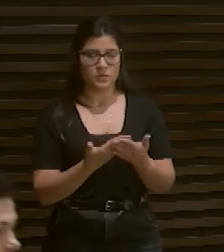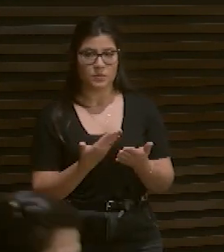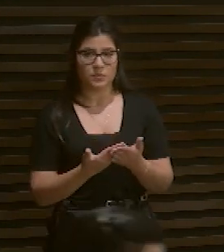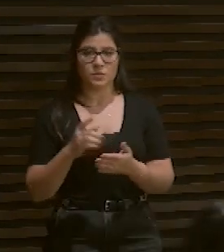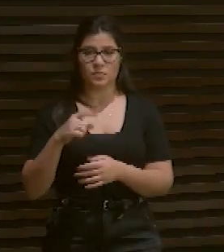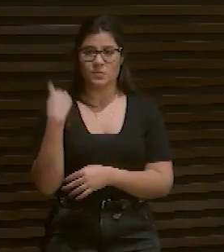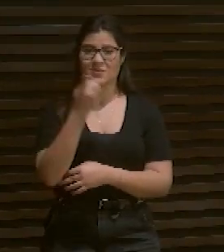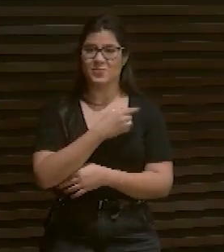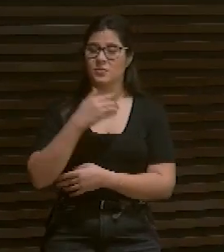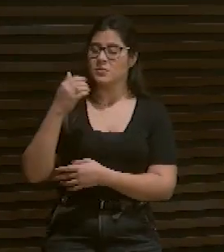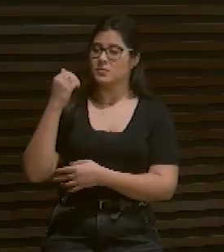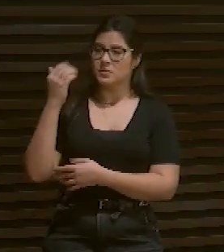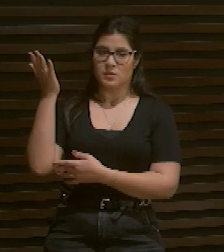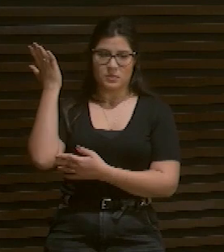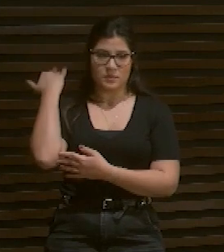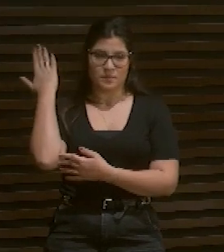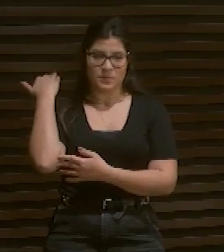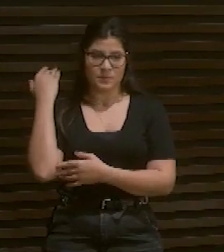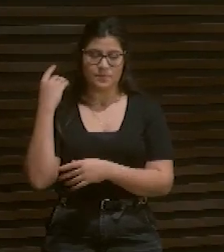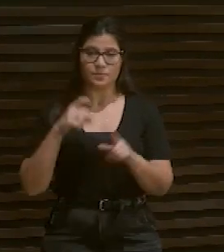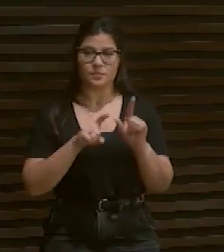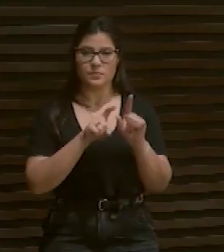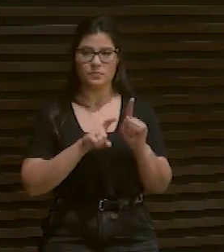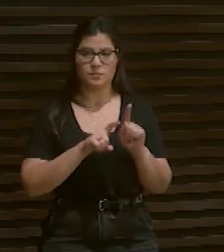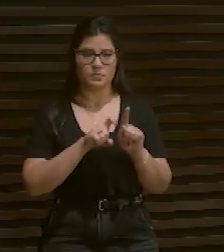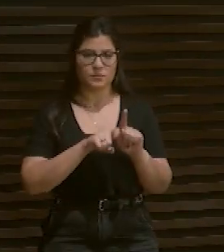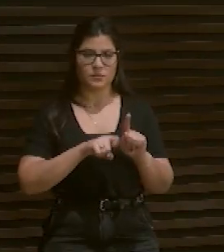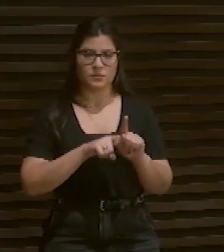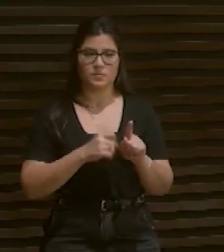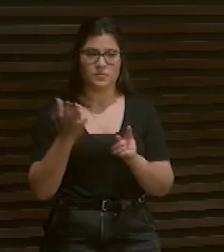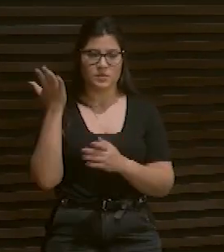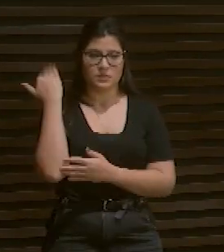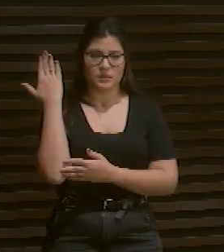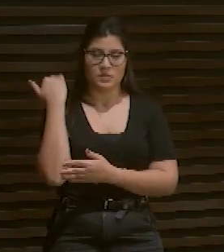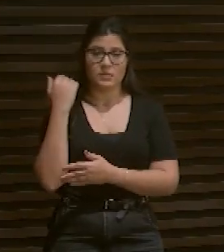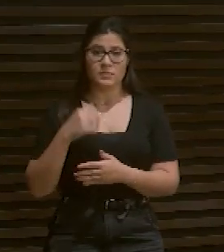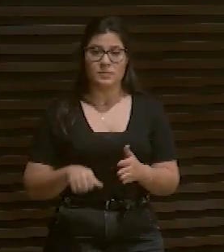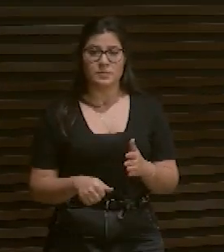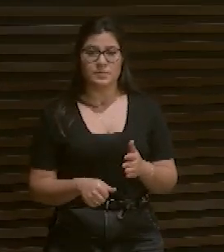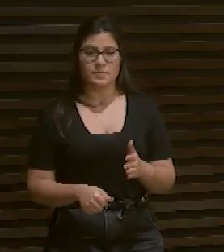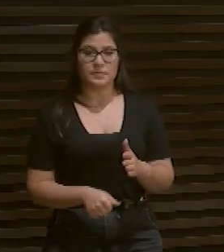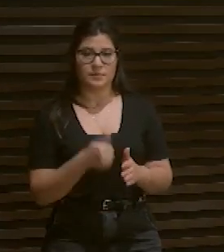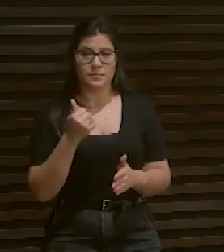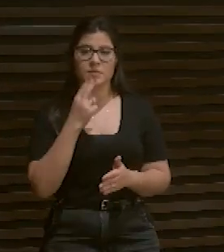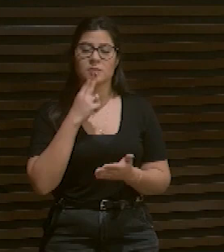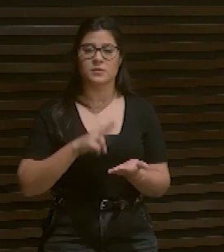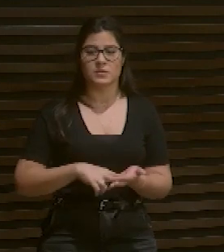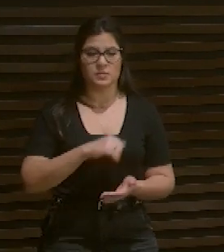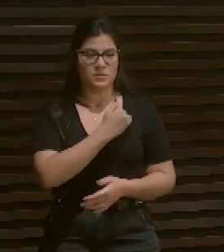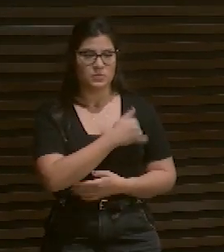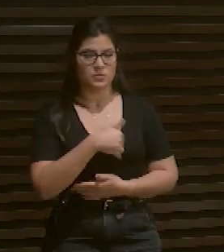nós começamos há alguns meses atrás, na primeira carta de João. Eu não farei a leitura continuada aqui